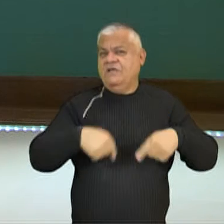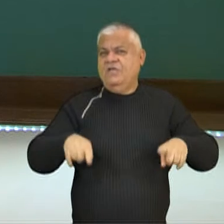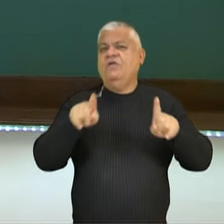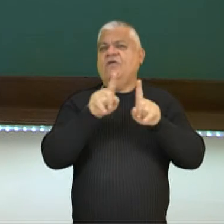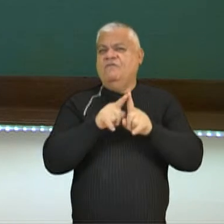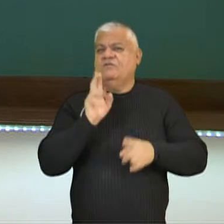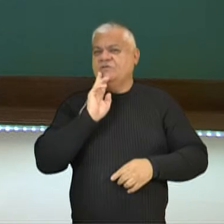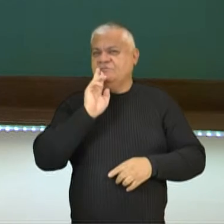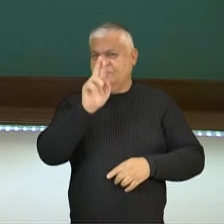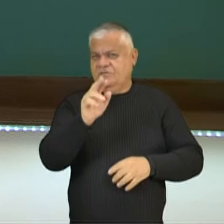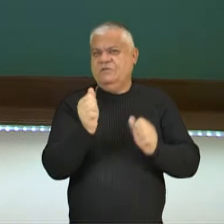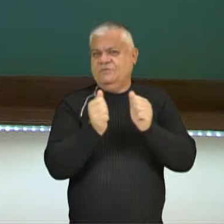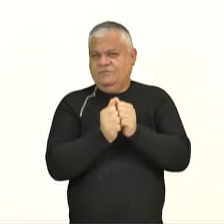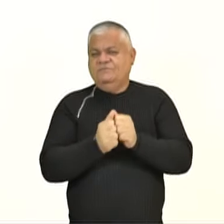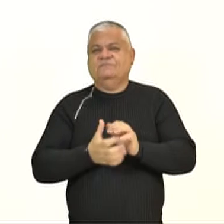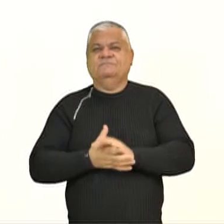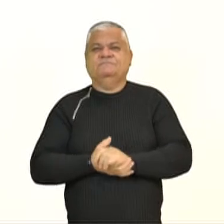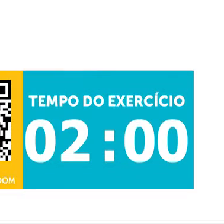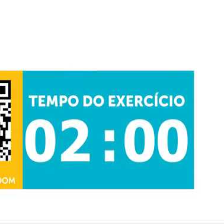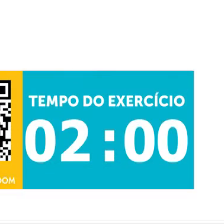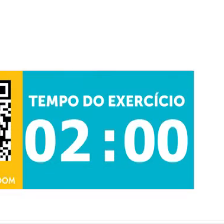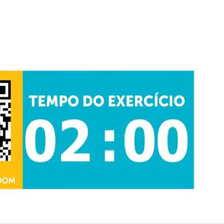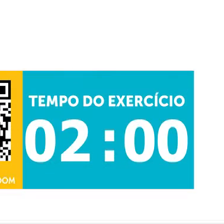já respondendo com vocês essa questão.